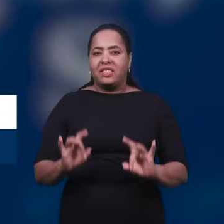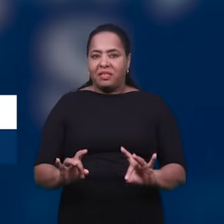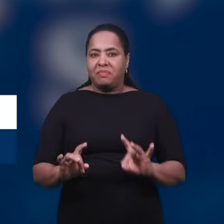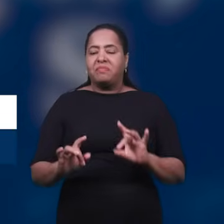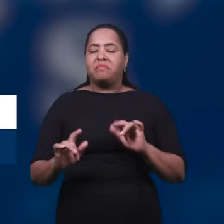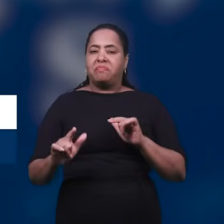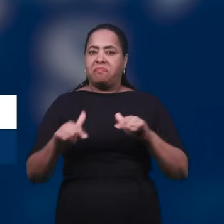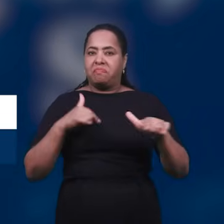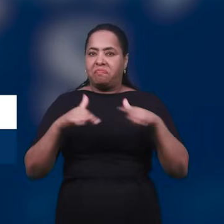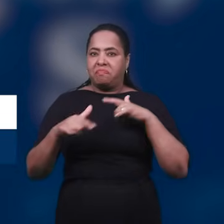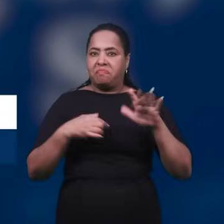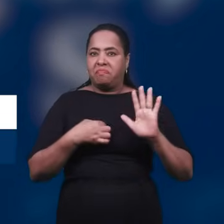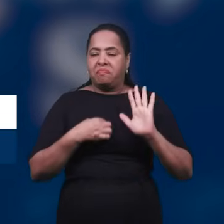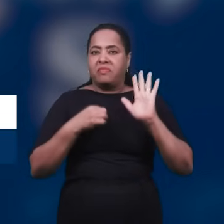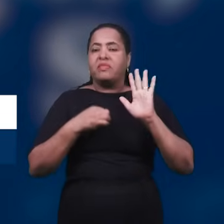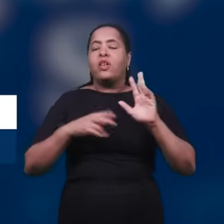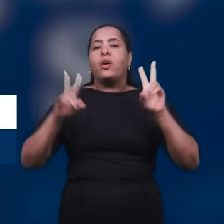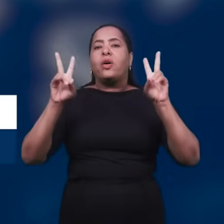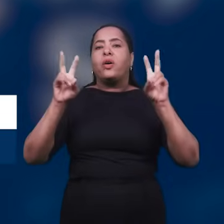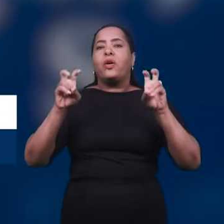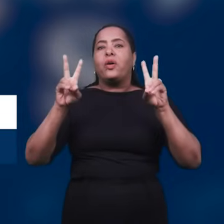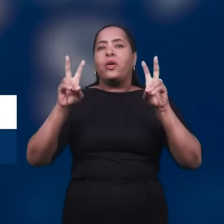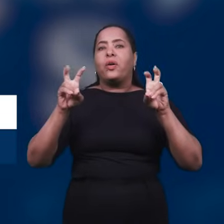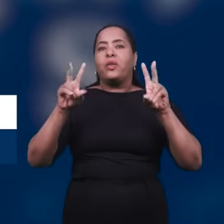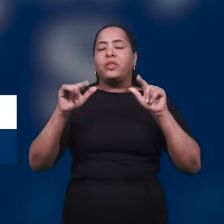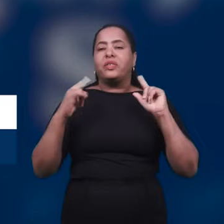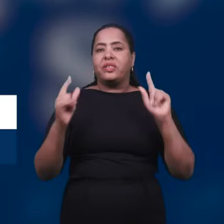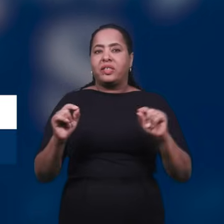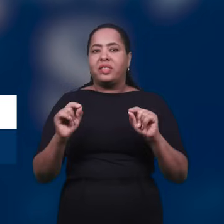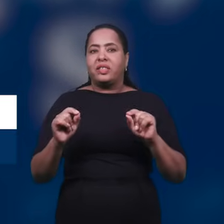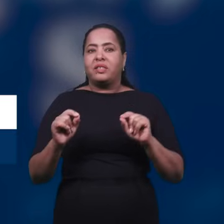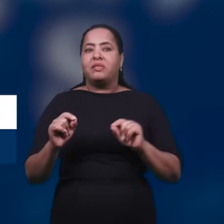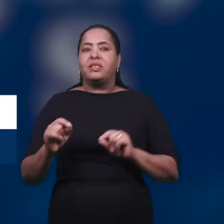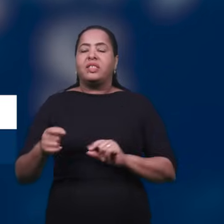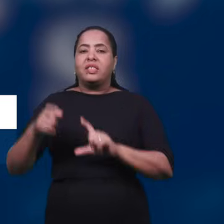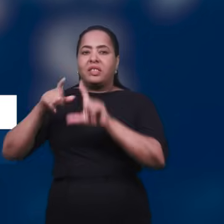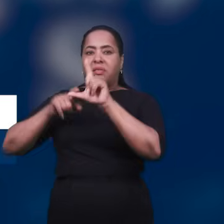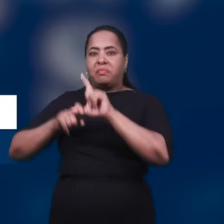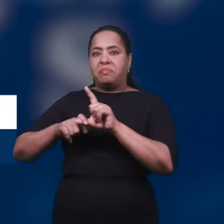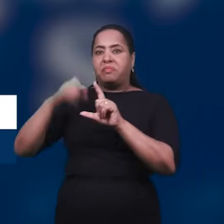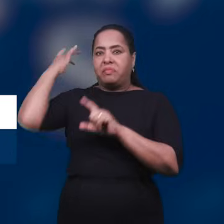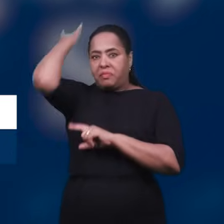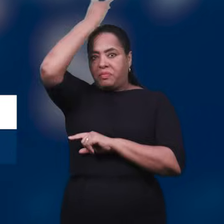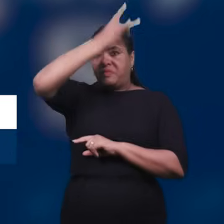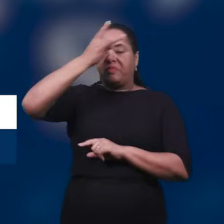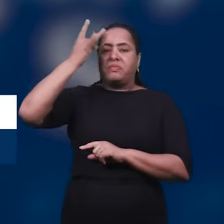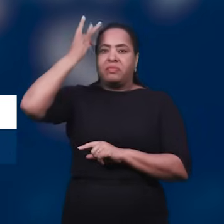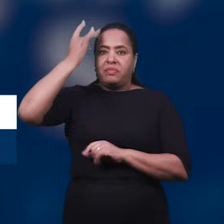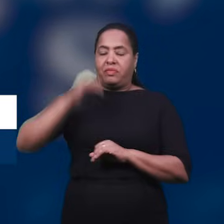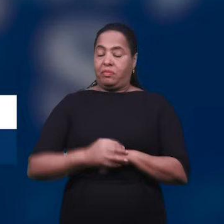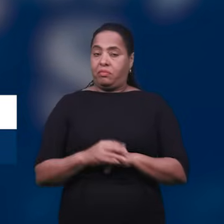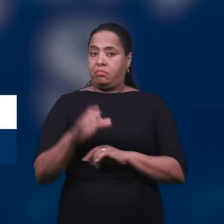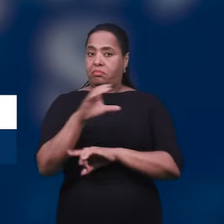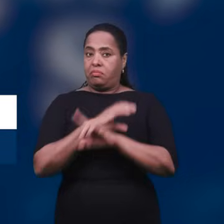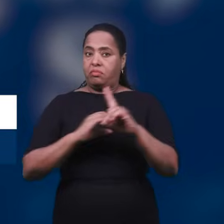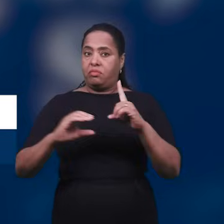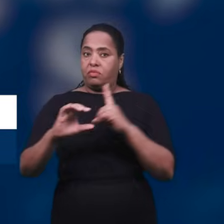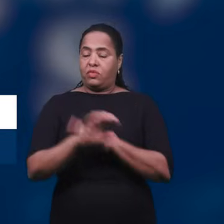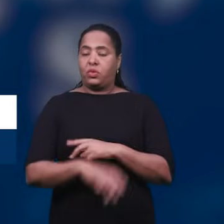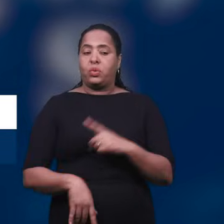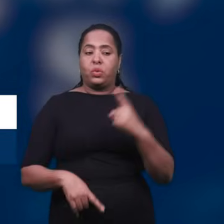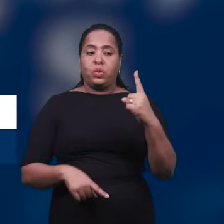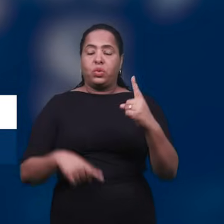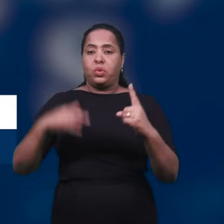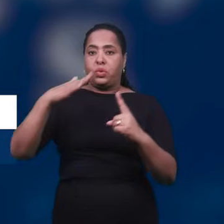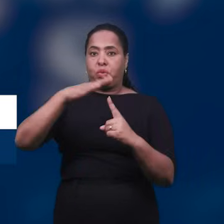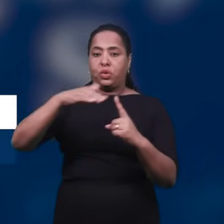para trabalhadores, cujo tema da mensagem foi a dependência do Espírito Santo. Neste culto, um irmão foi